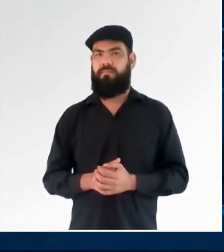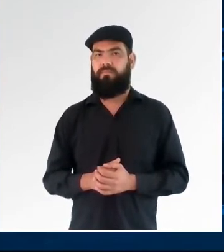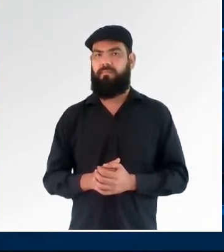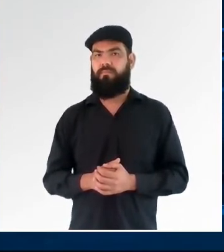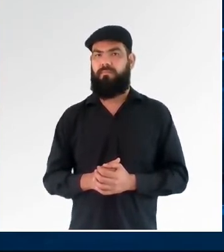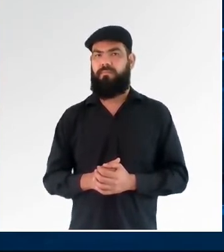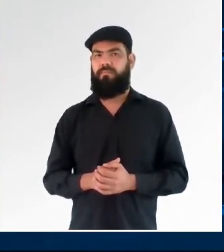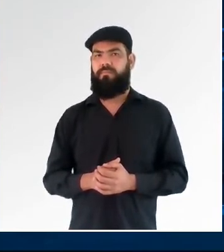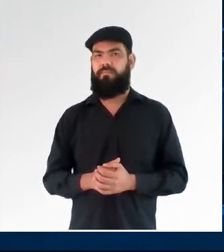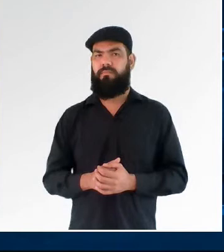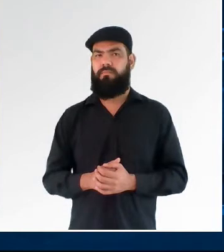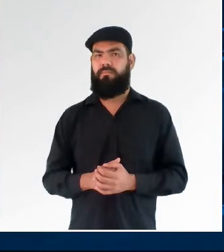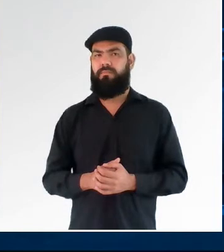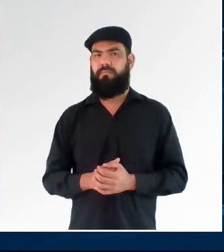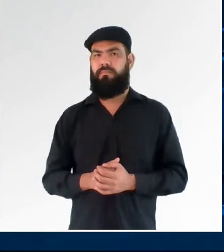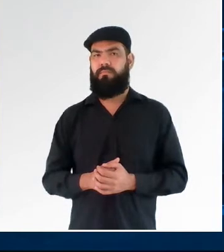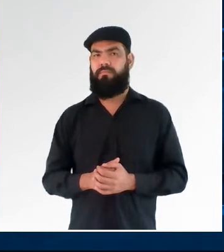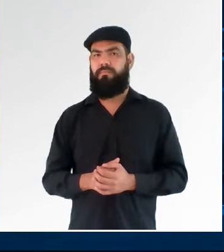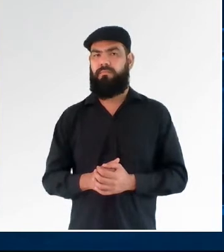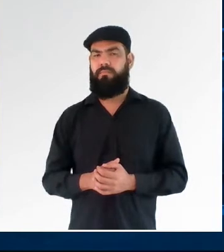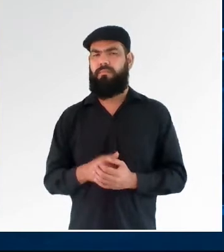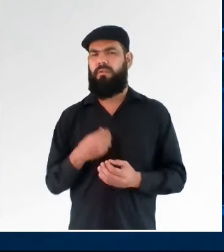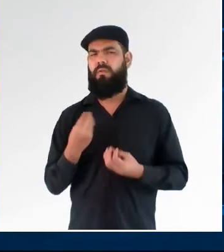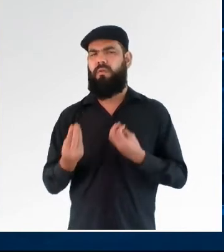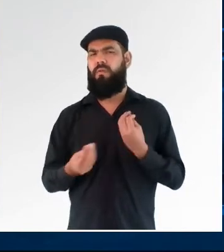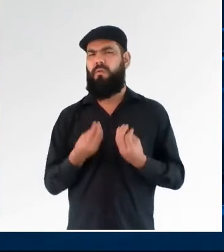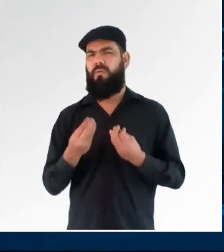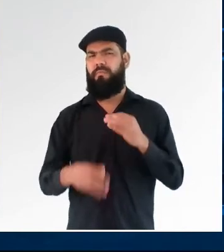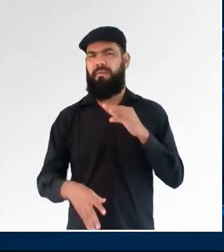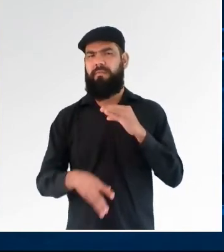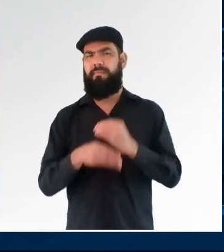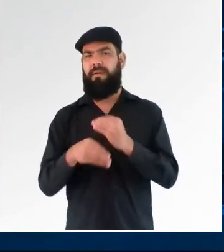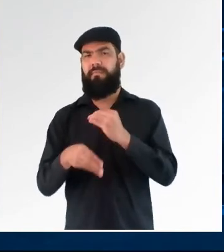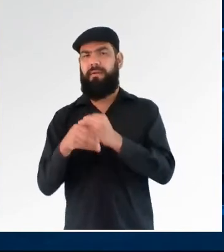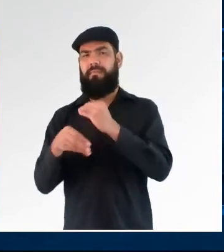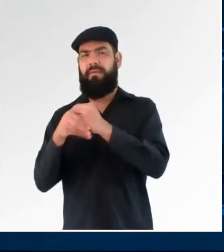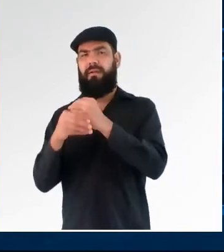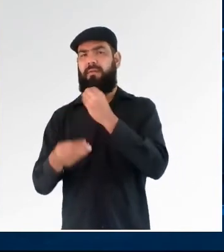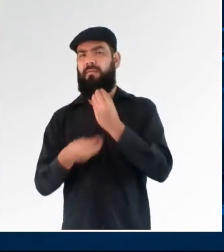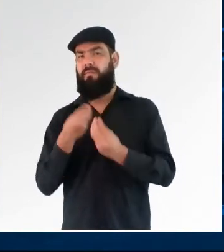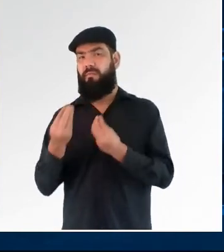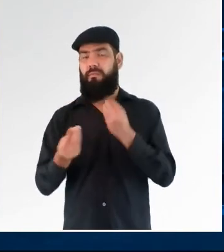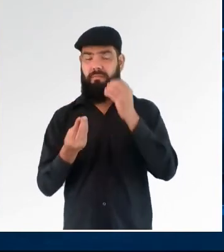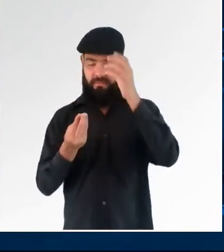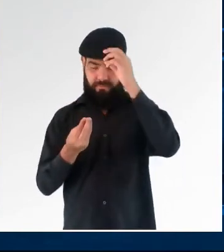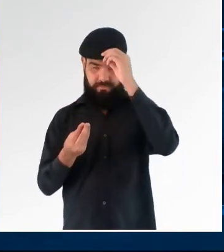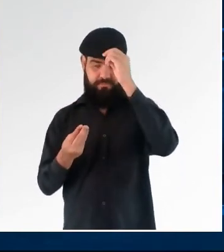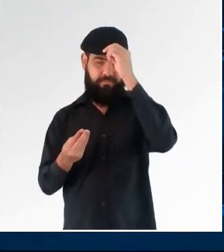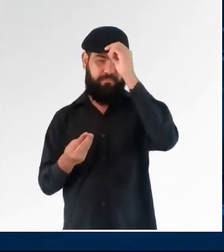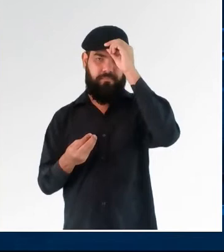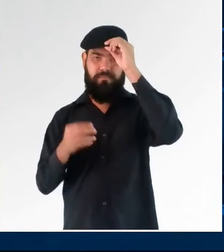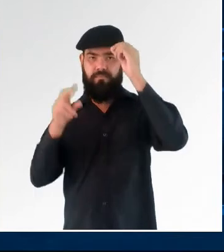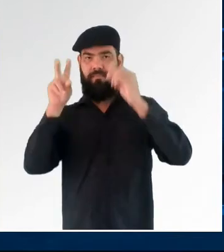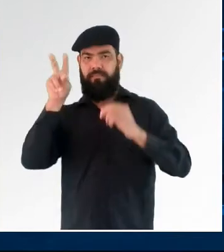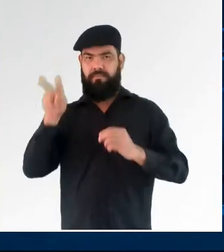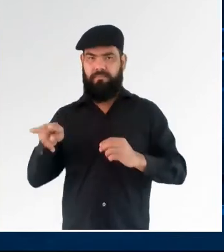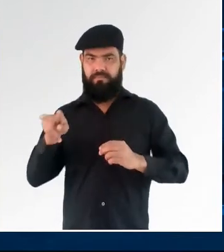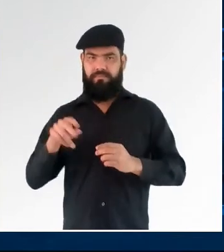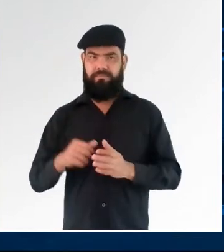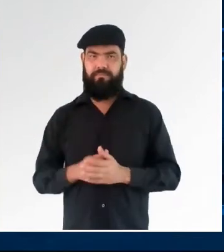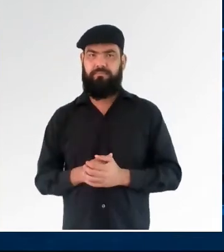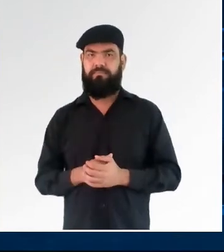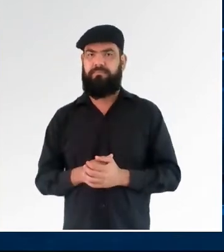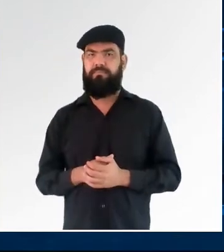se compor, como vai ser elaborado essa resenha? Os elementos que são